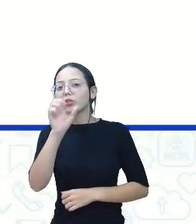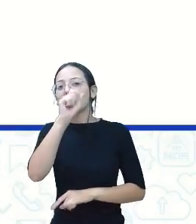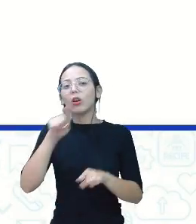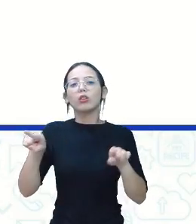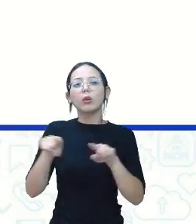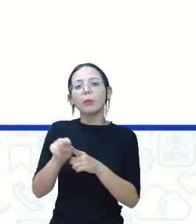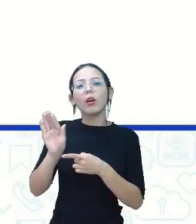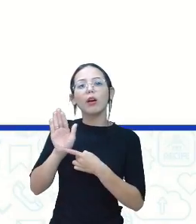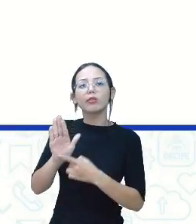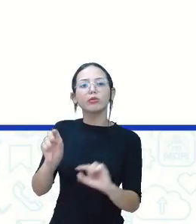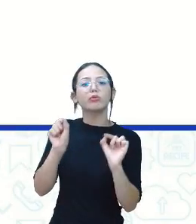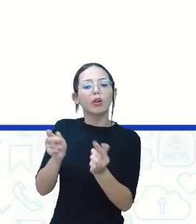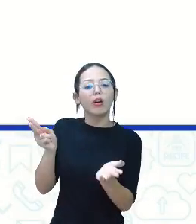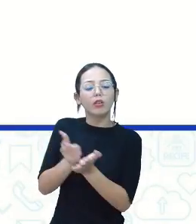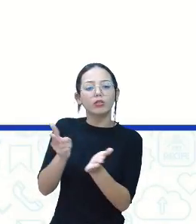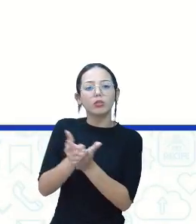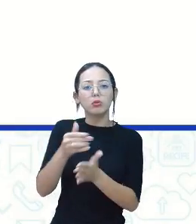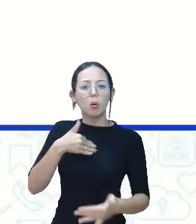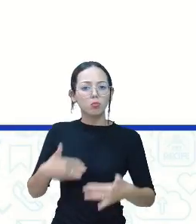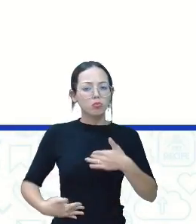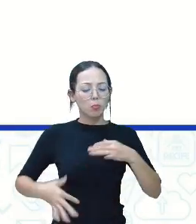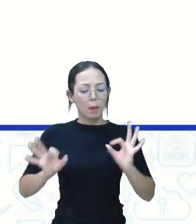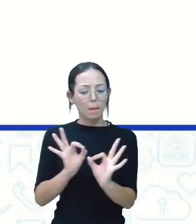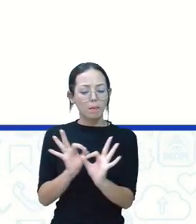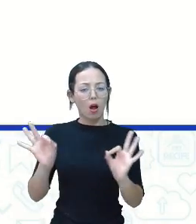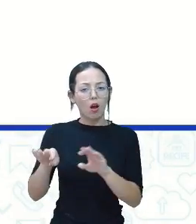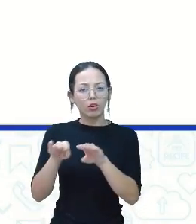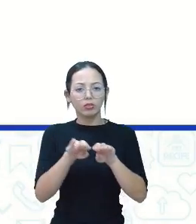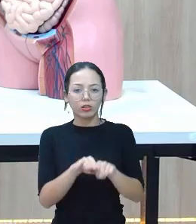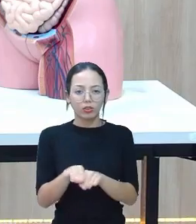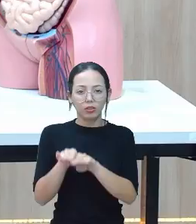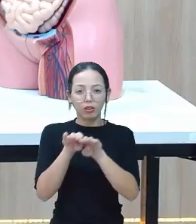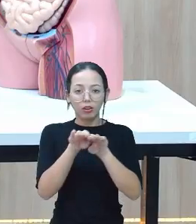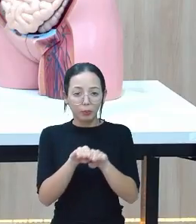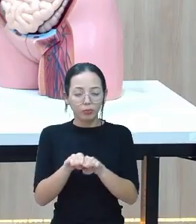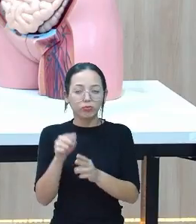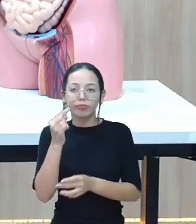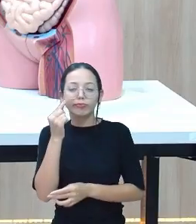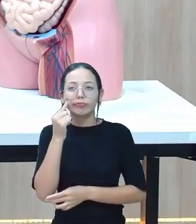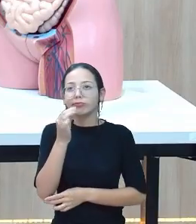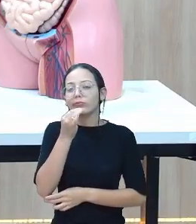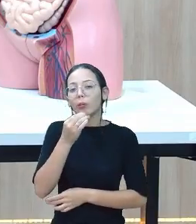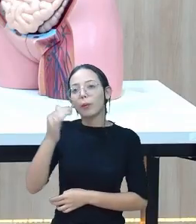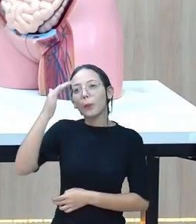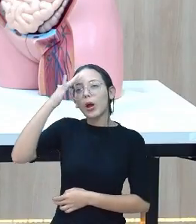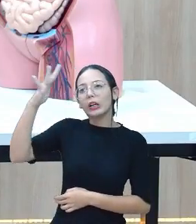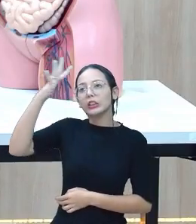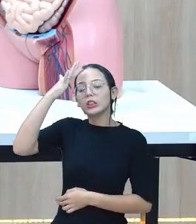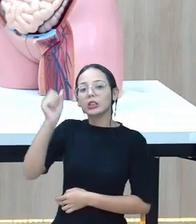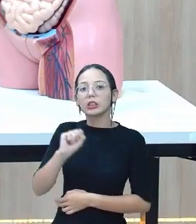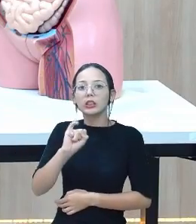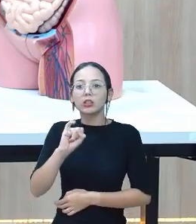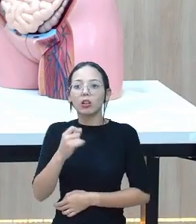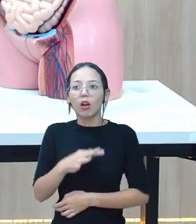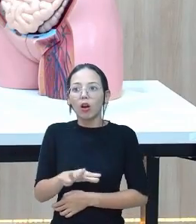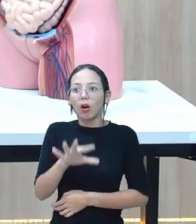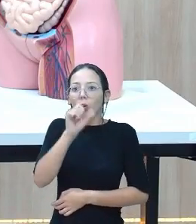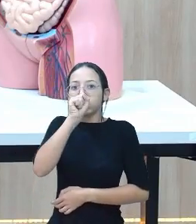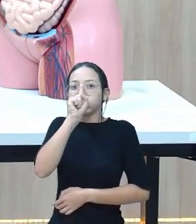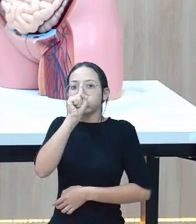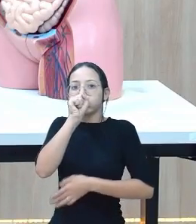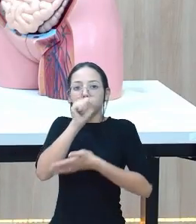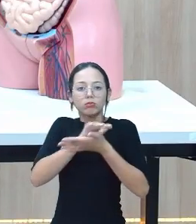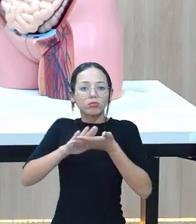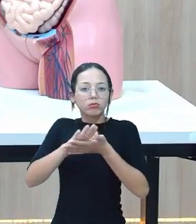ajuda a manter o organismo em perfeito equilíbrio. Imaginem se nós ficássemos sem respirar.